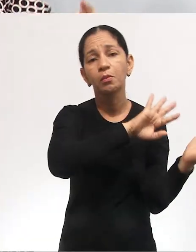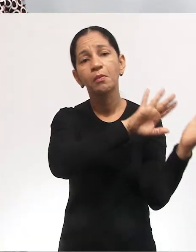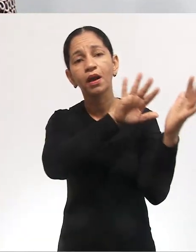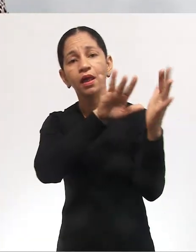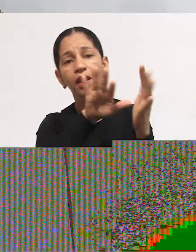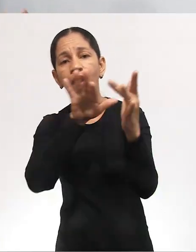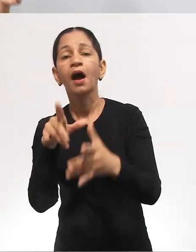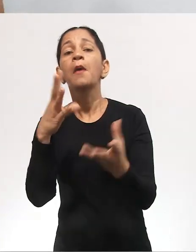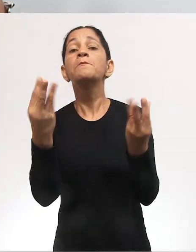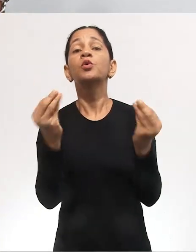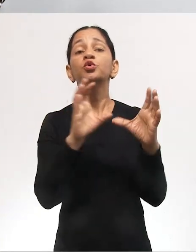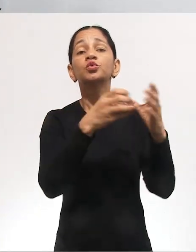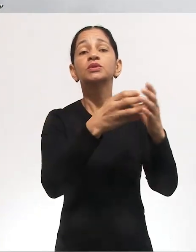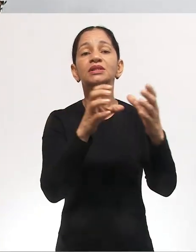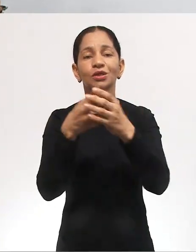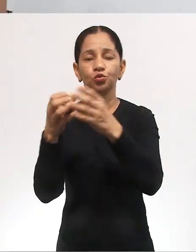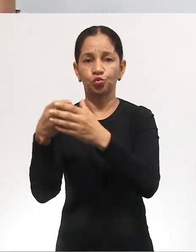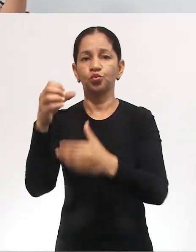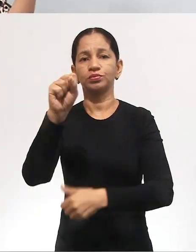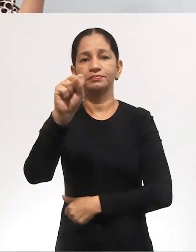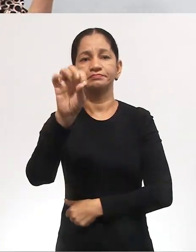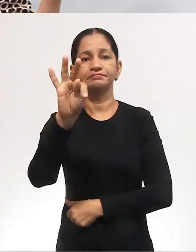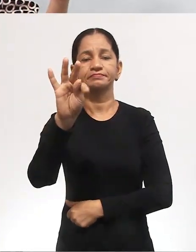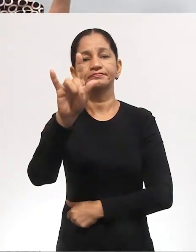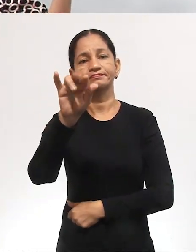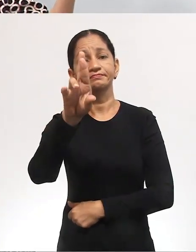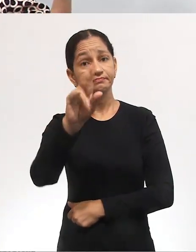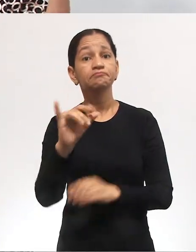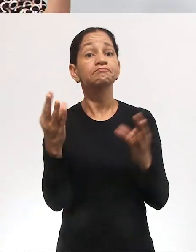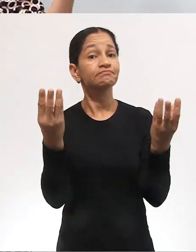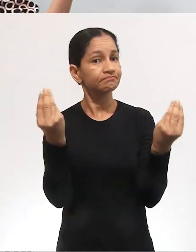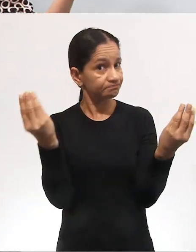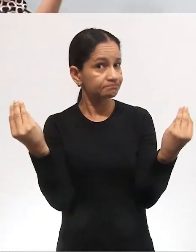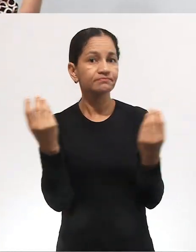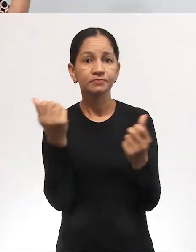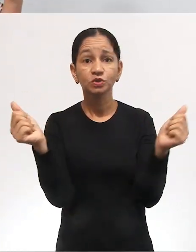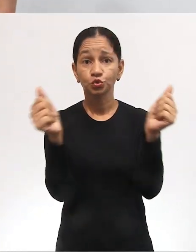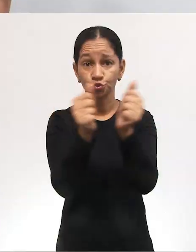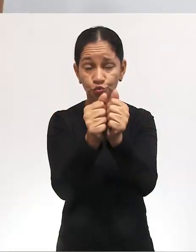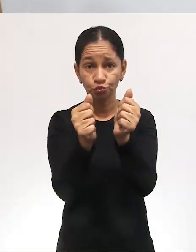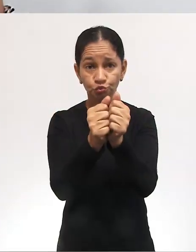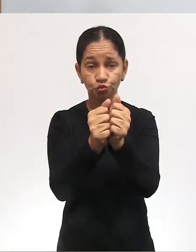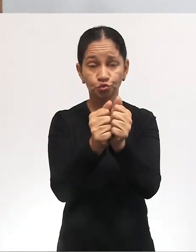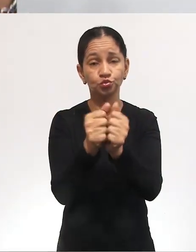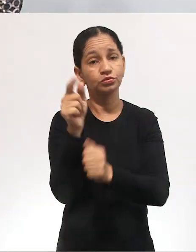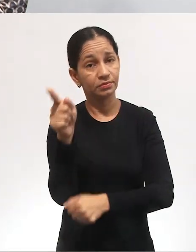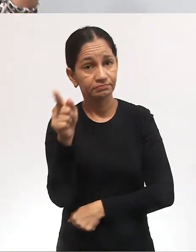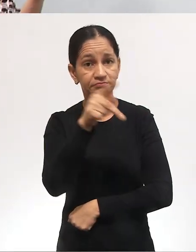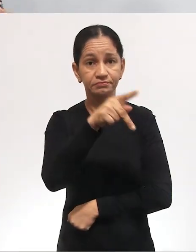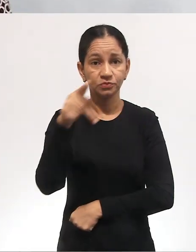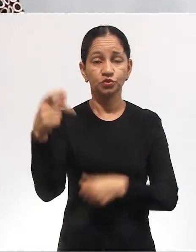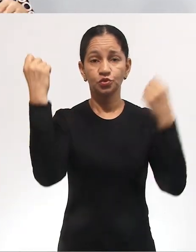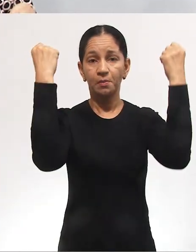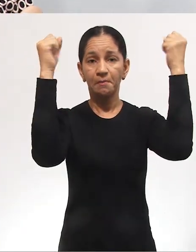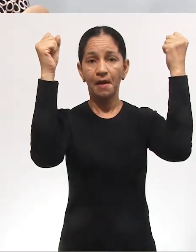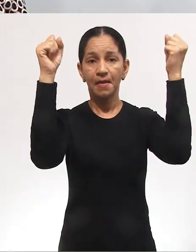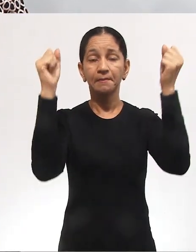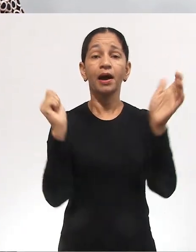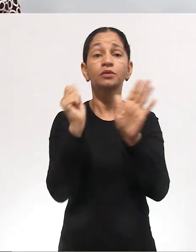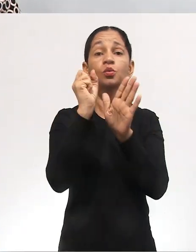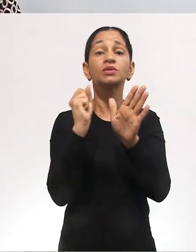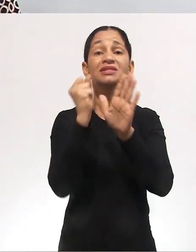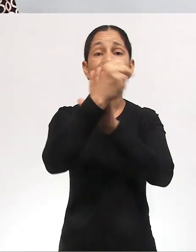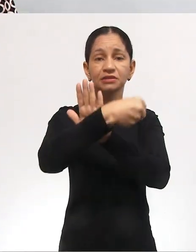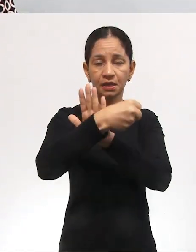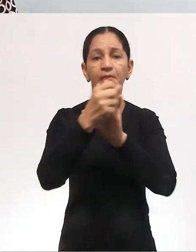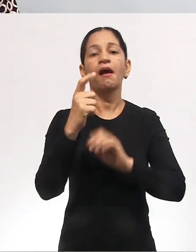dividido em setores, para realizar junto com esse professor, esse monitor ali da empresa do Sistema S, para desenvolver